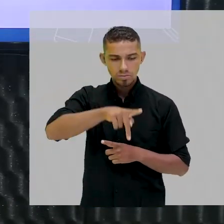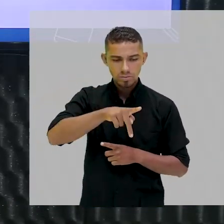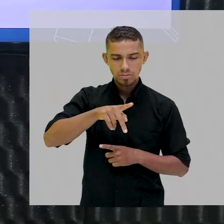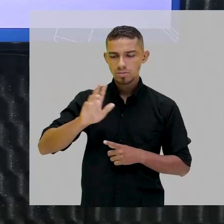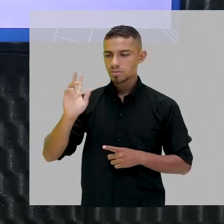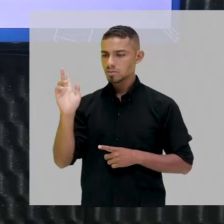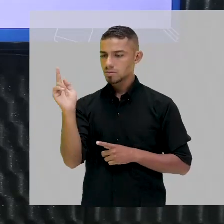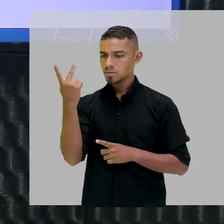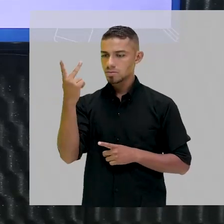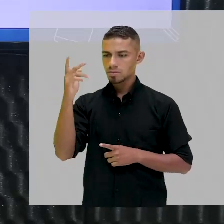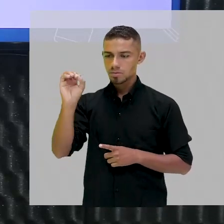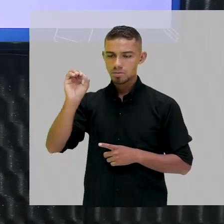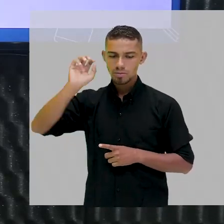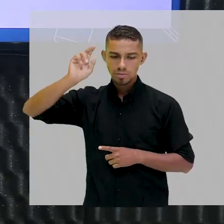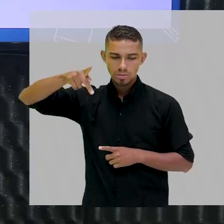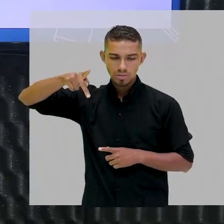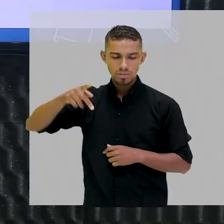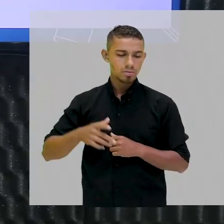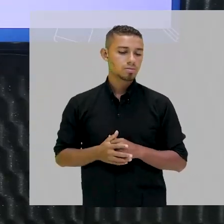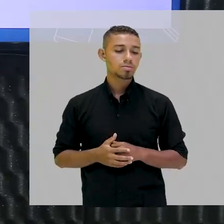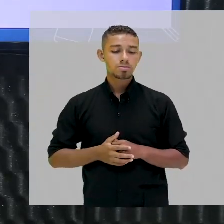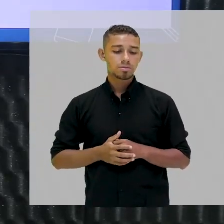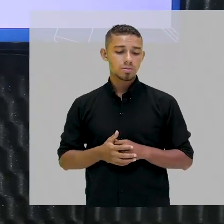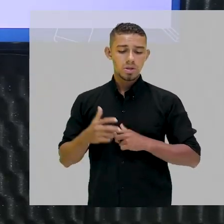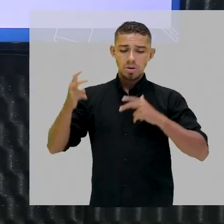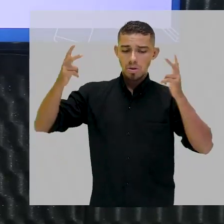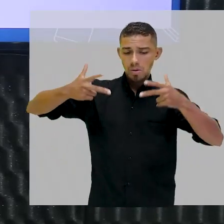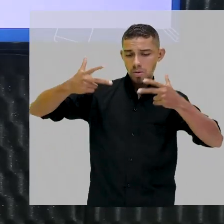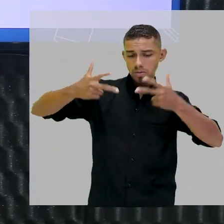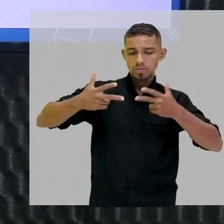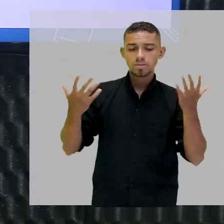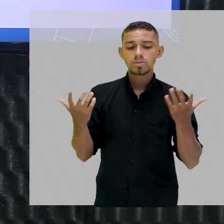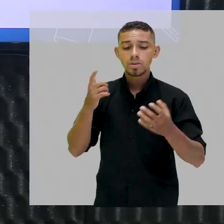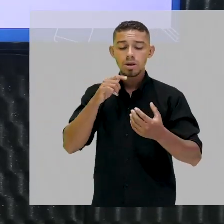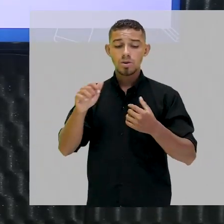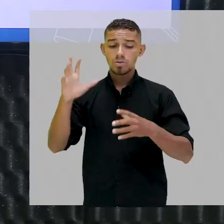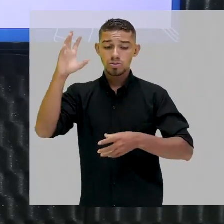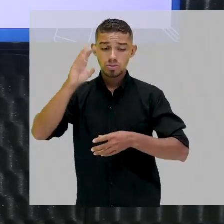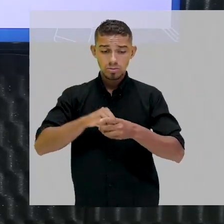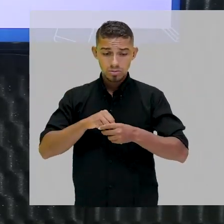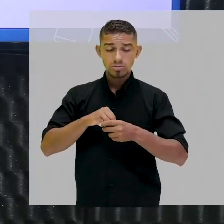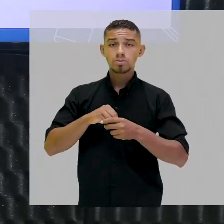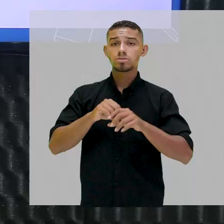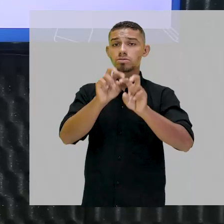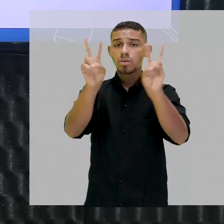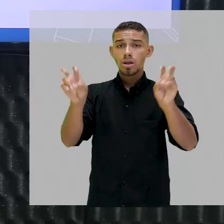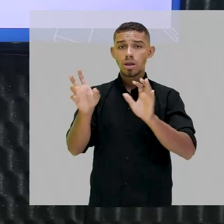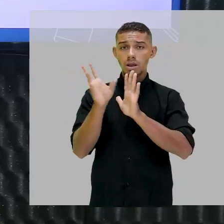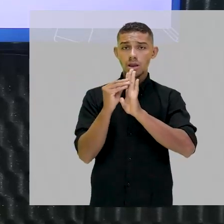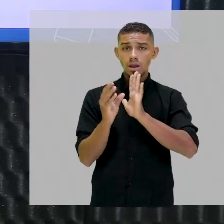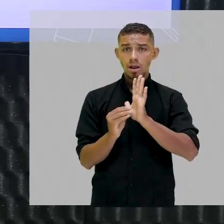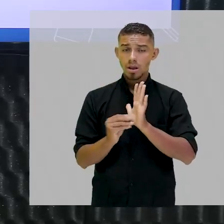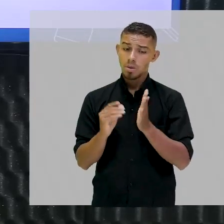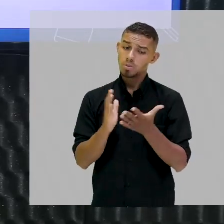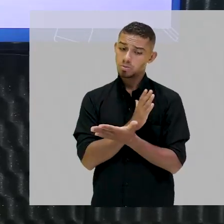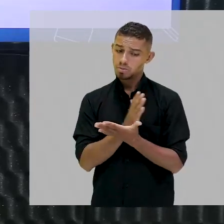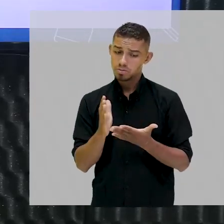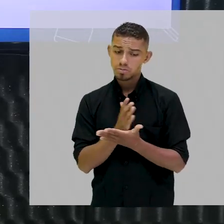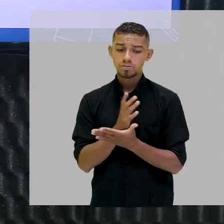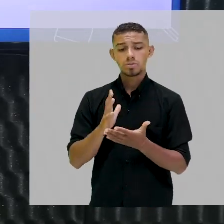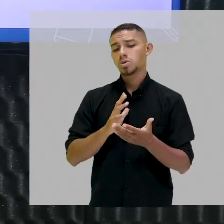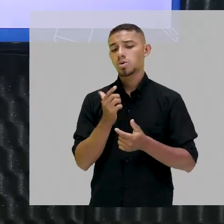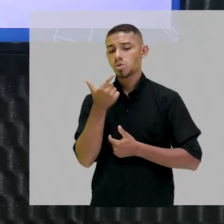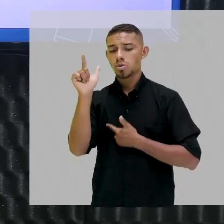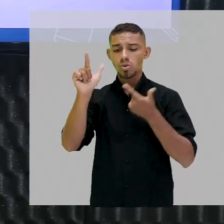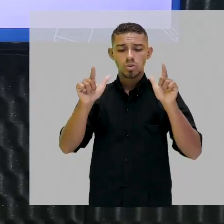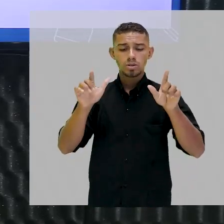do breakdance, eu vou colocar aqui dentro daquelas unidades temáticas da educação física. Nós até já vimos algo parecido em algumas